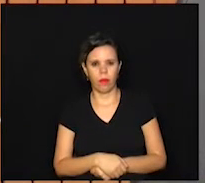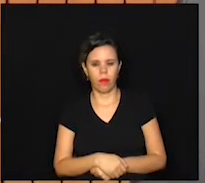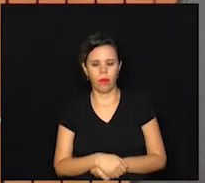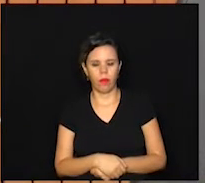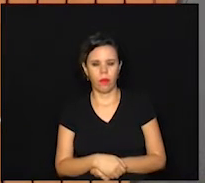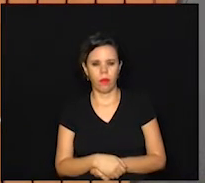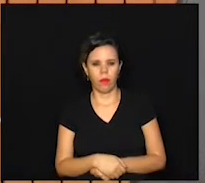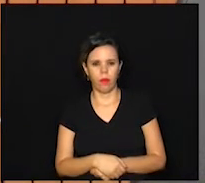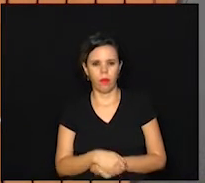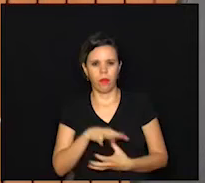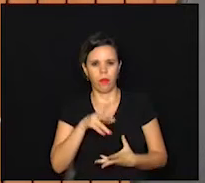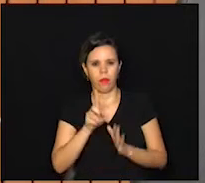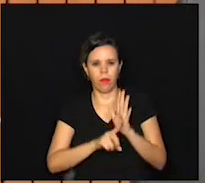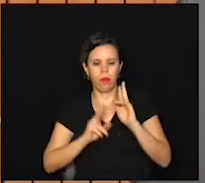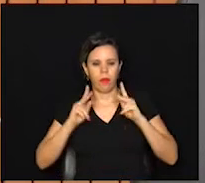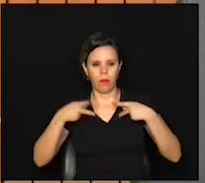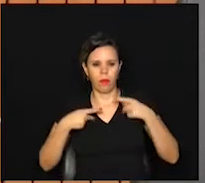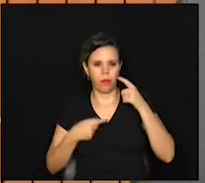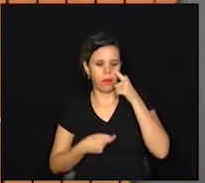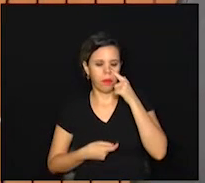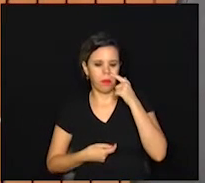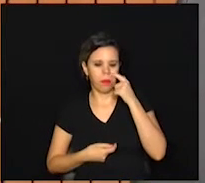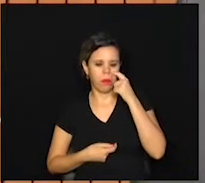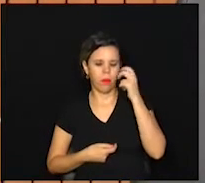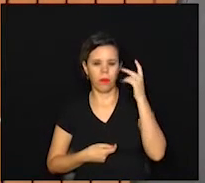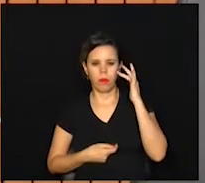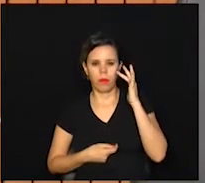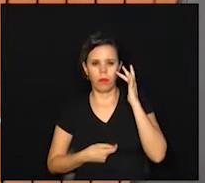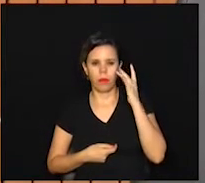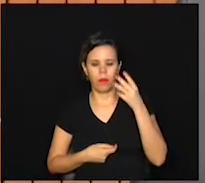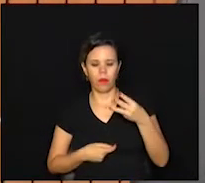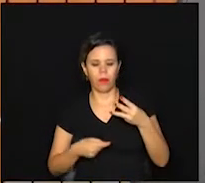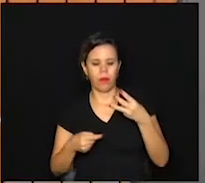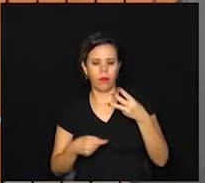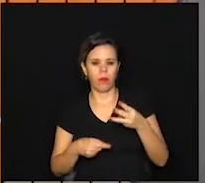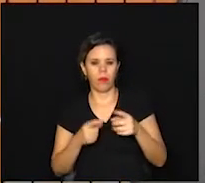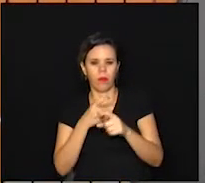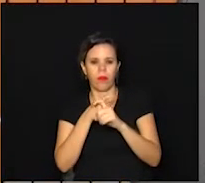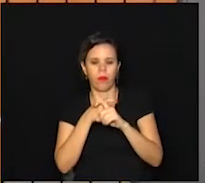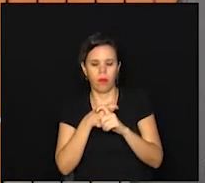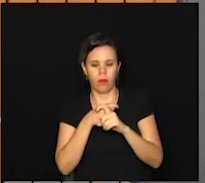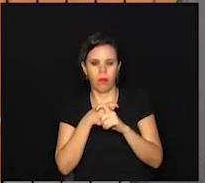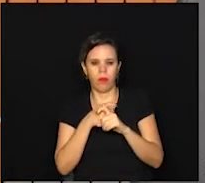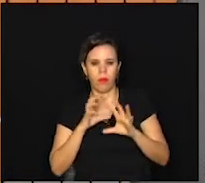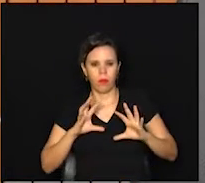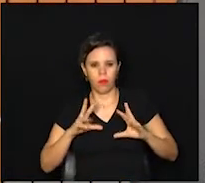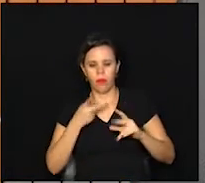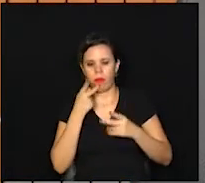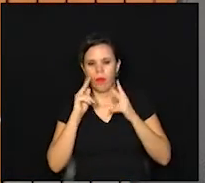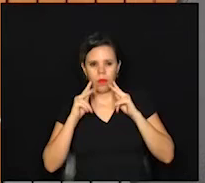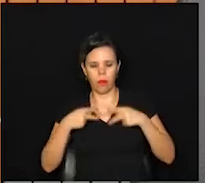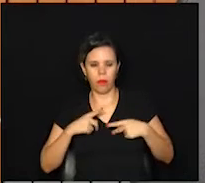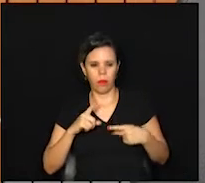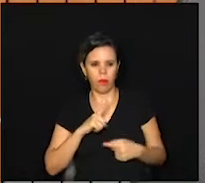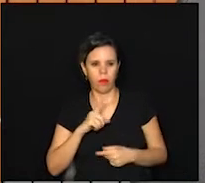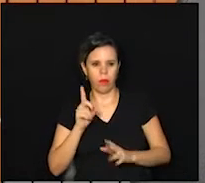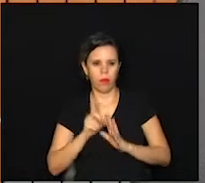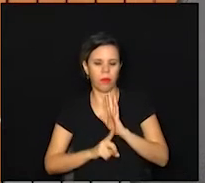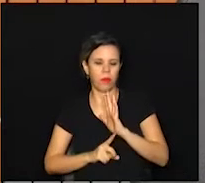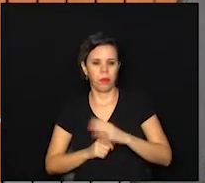Declaração Universal dos Direitos Humanos, acho que é o terceiro inciso, diz o seguinte, que todo ser humano tem que ter